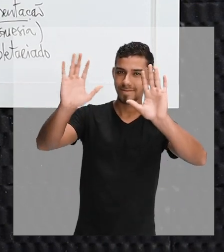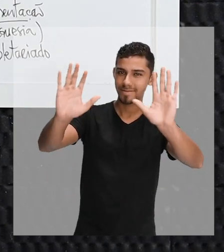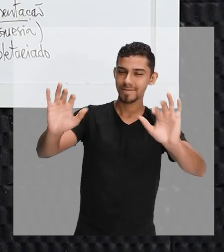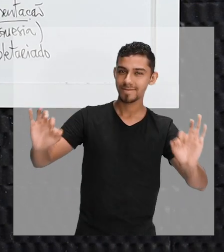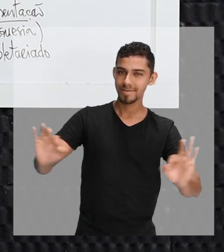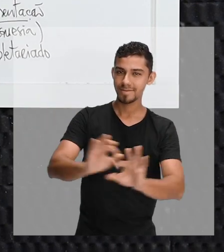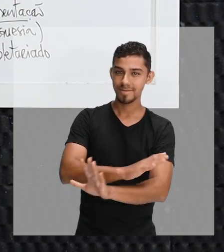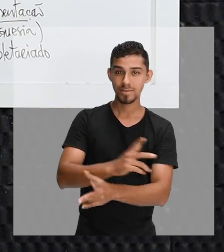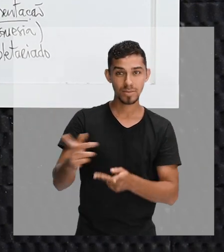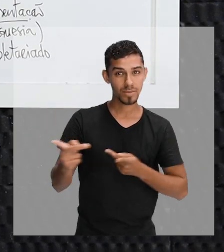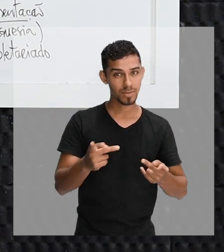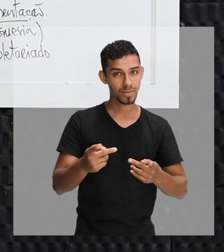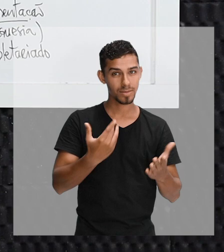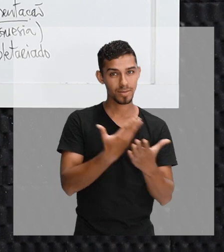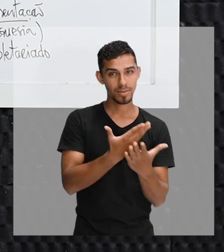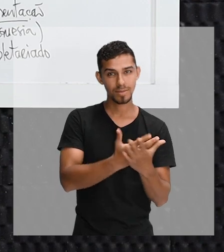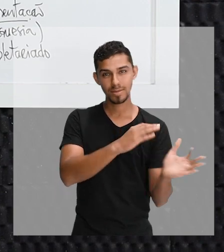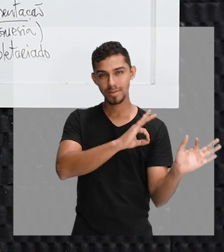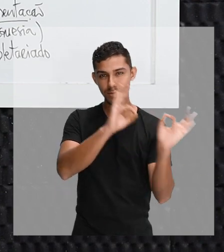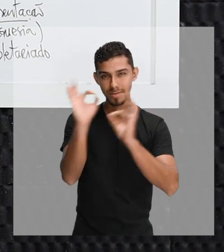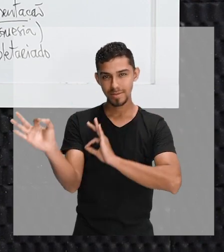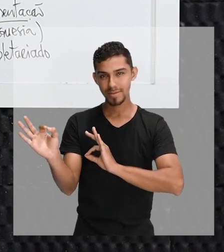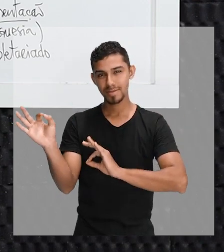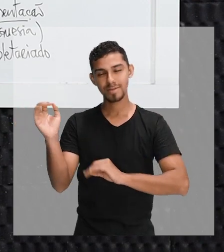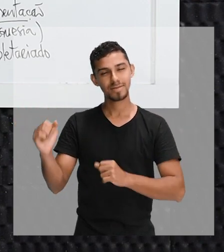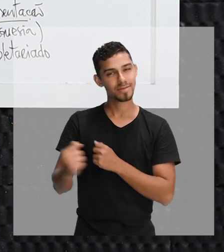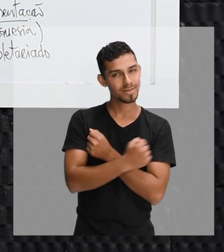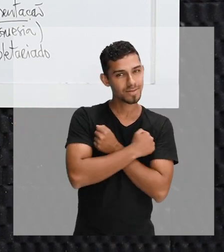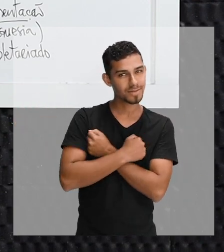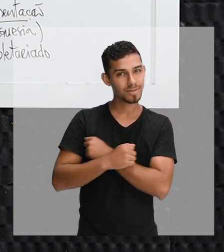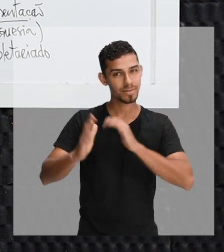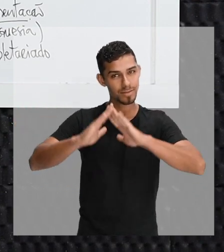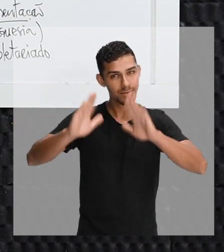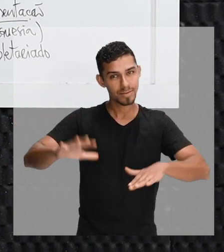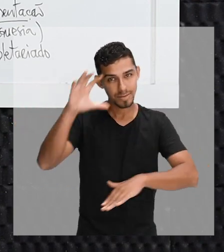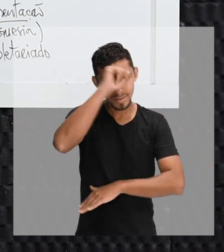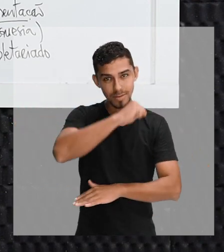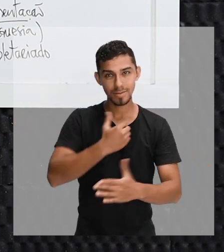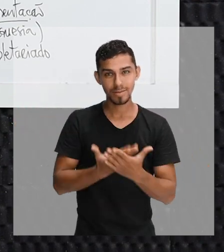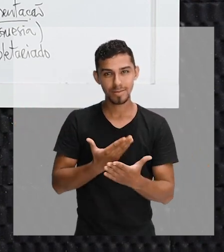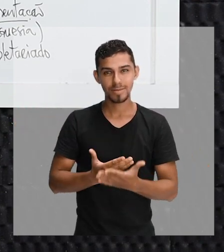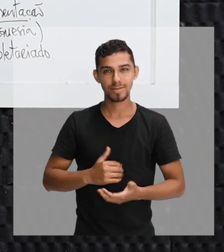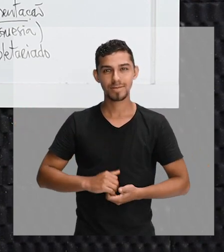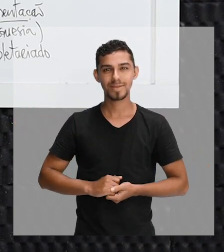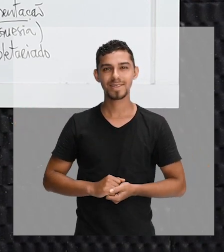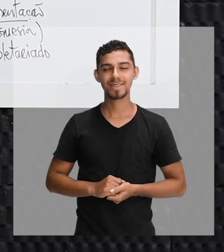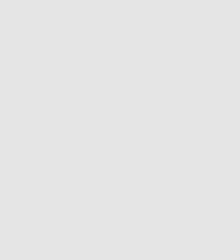aqui e eu te convido a assistir as próximas aulas. Fique conosco, fique em casa, mas fique estudando.